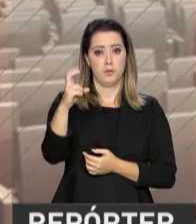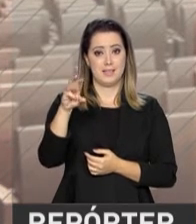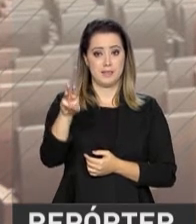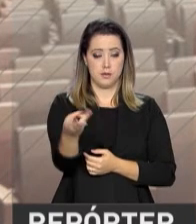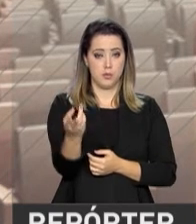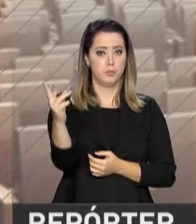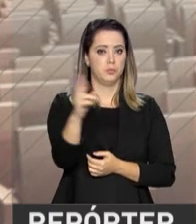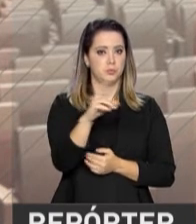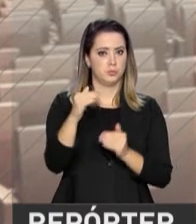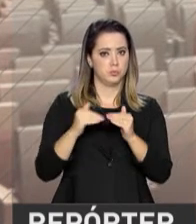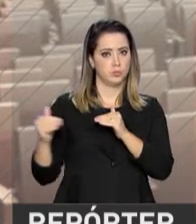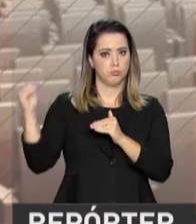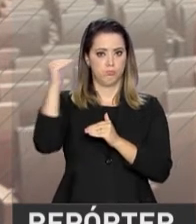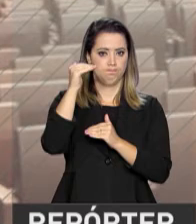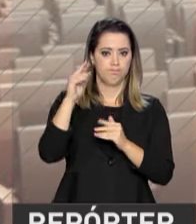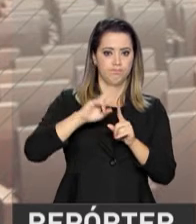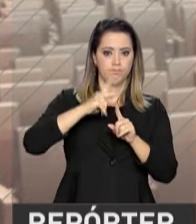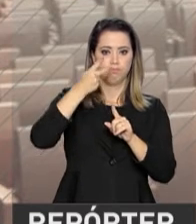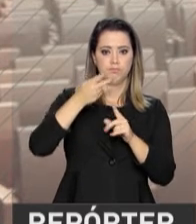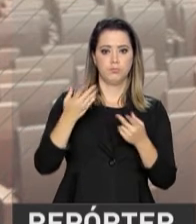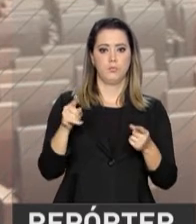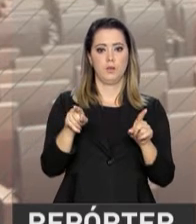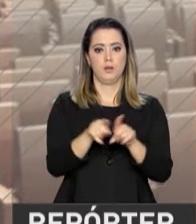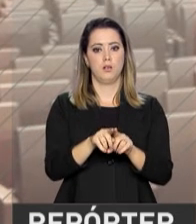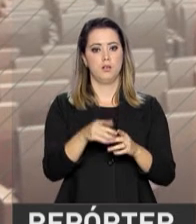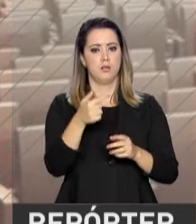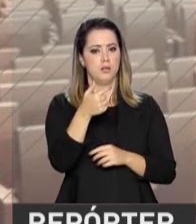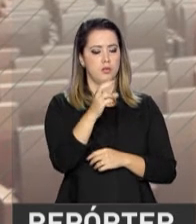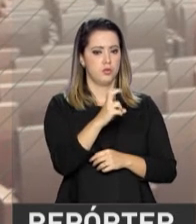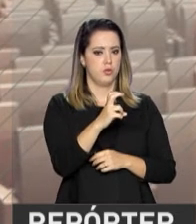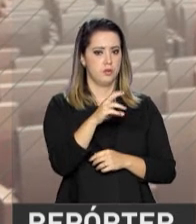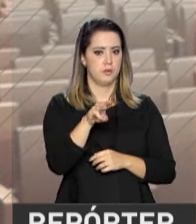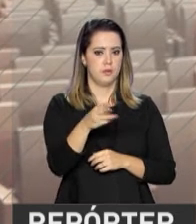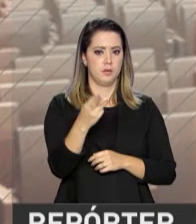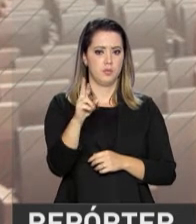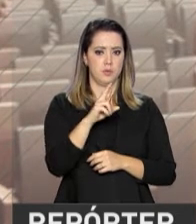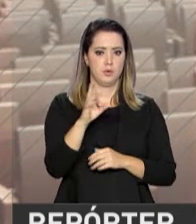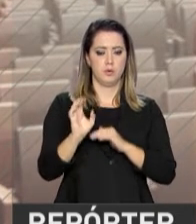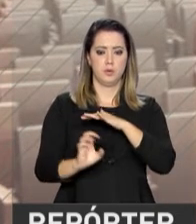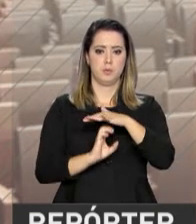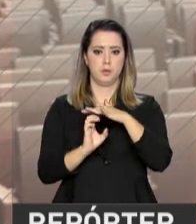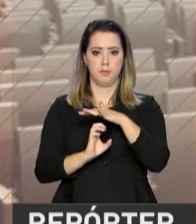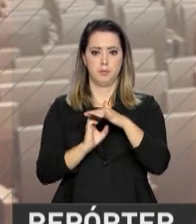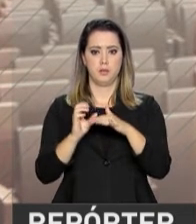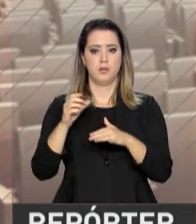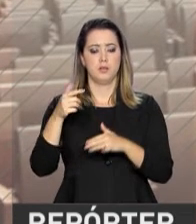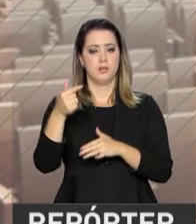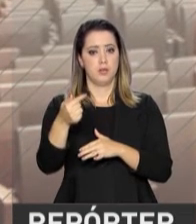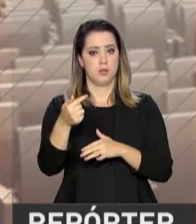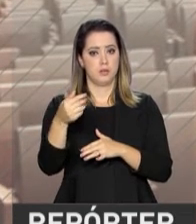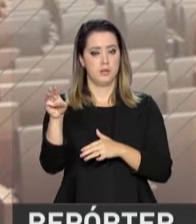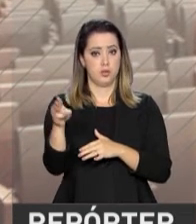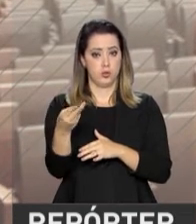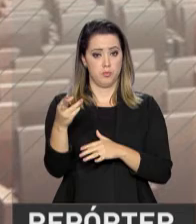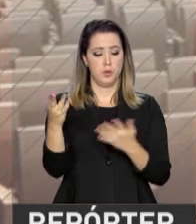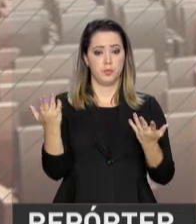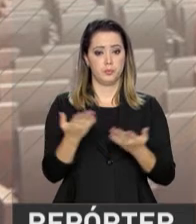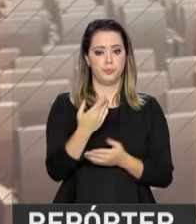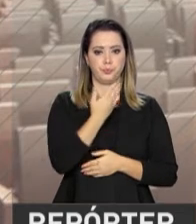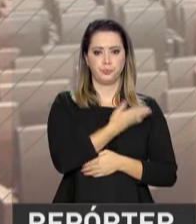microempreendedores. De R$5 milhões para R$7 milhões para empresários individuais. E de R$40 milhões